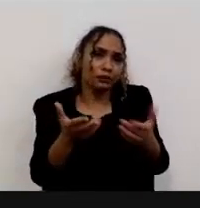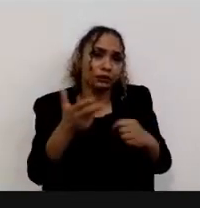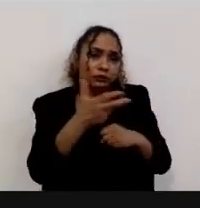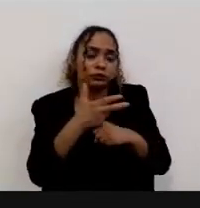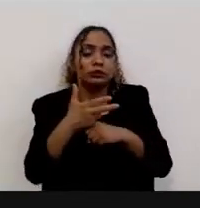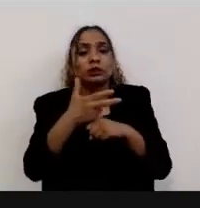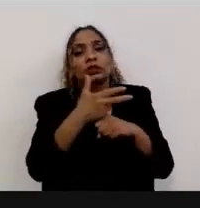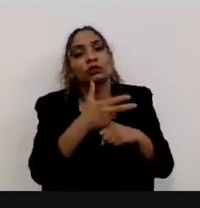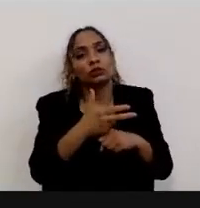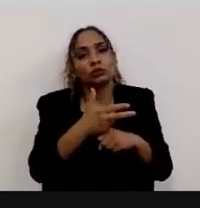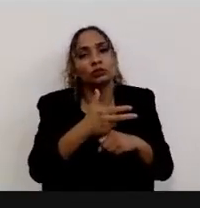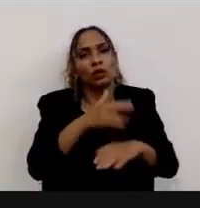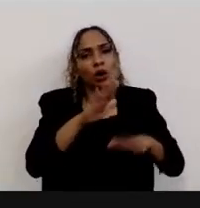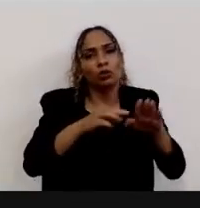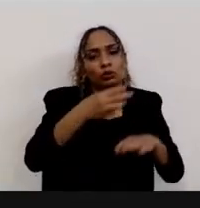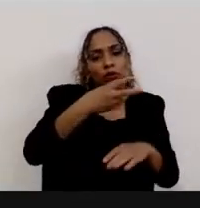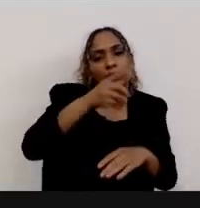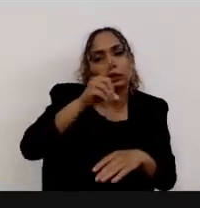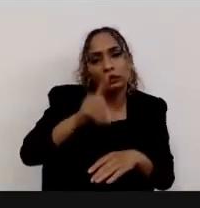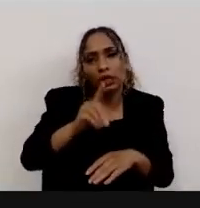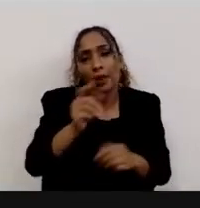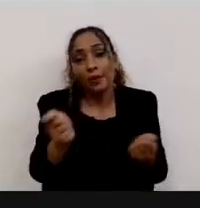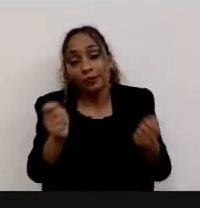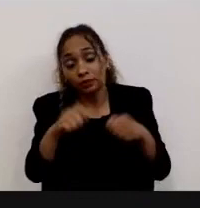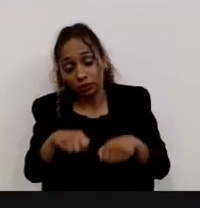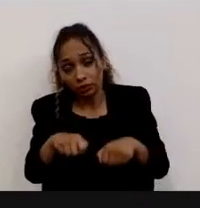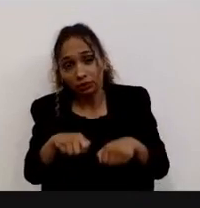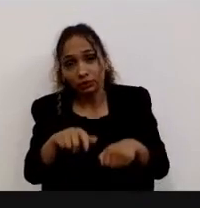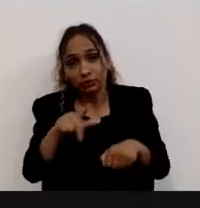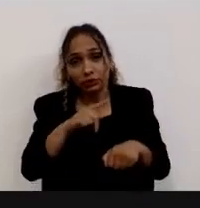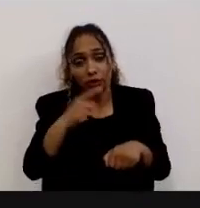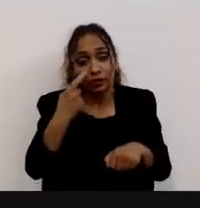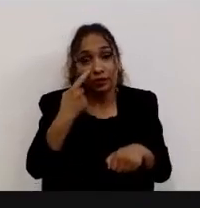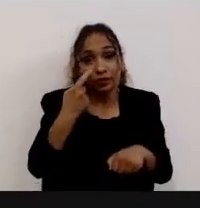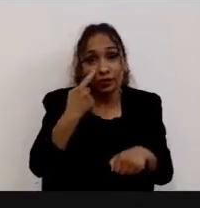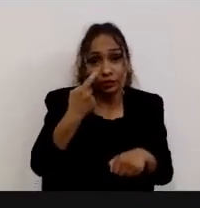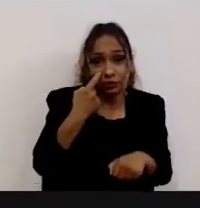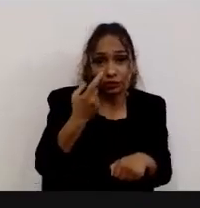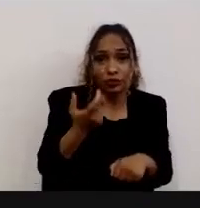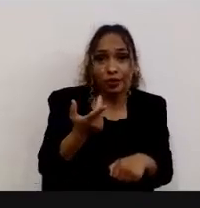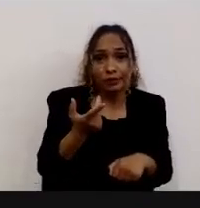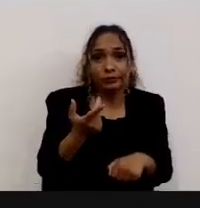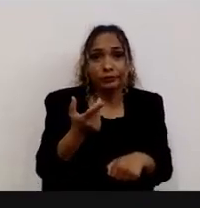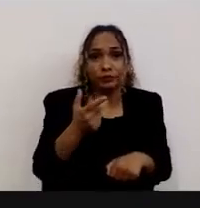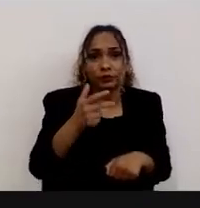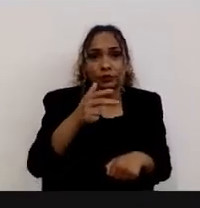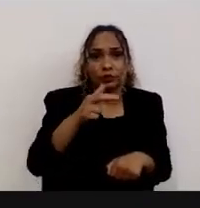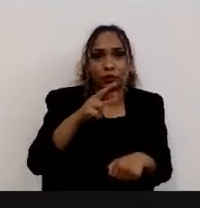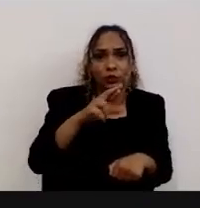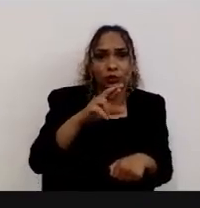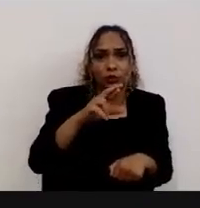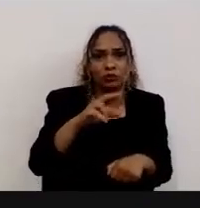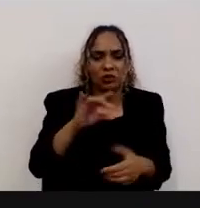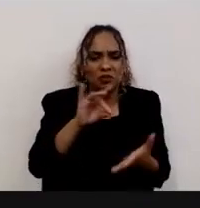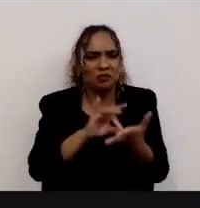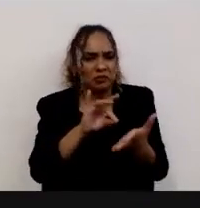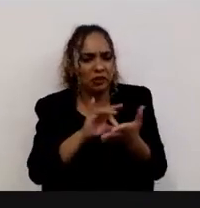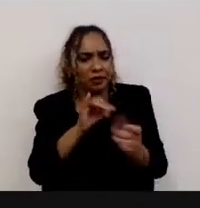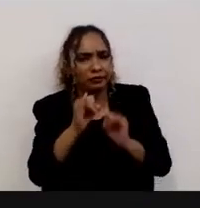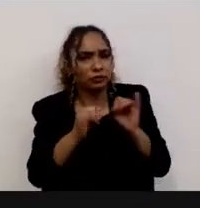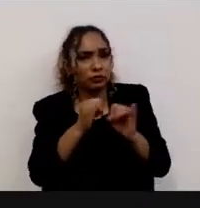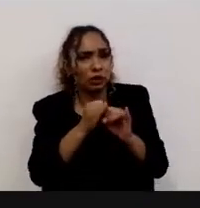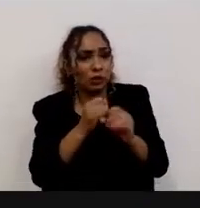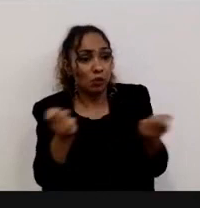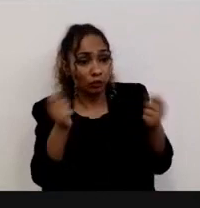alguns em 3D, mas que podem ser vistos ou não com um headset de realidade virtual. Ele pode ser